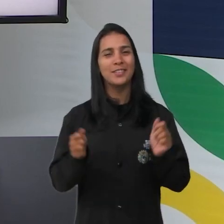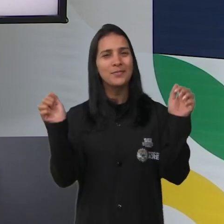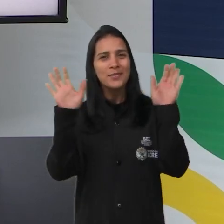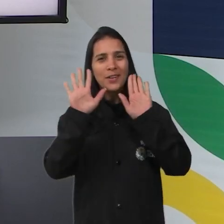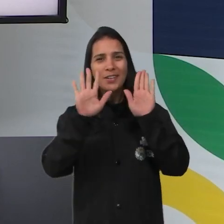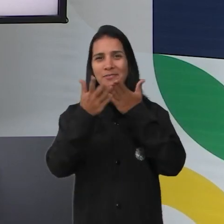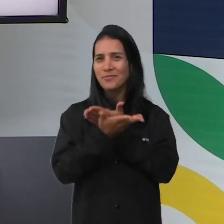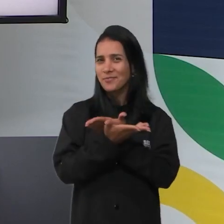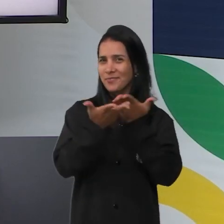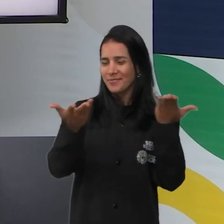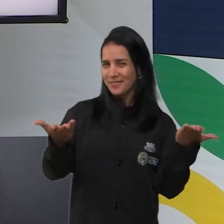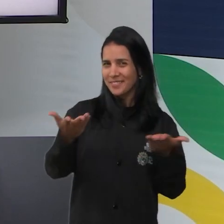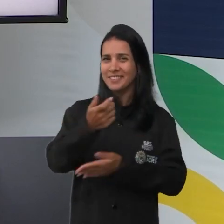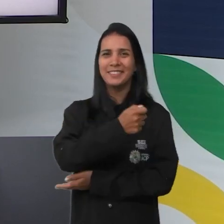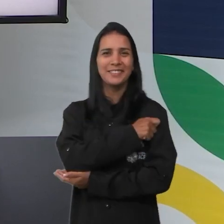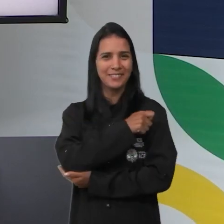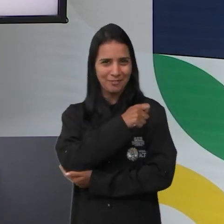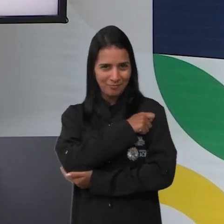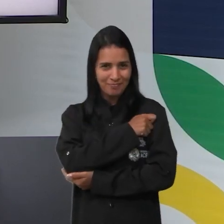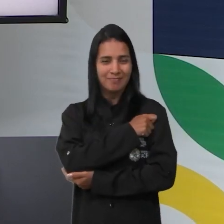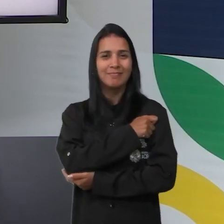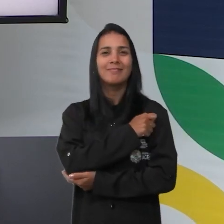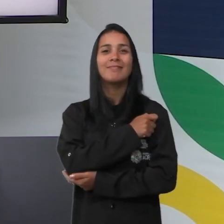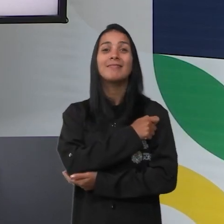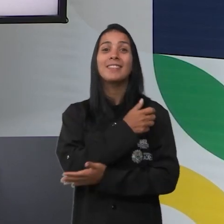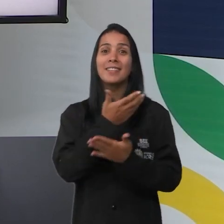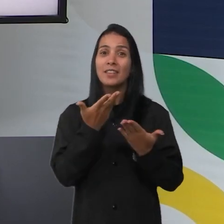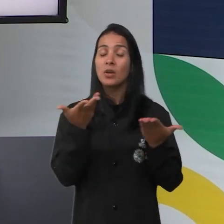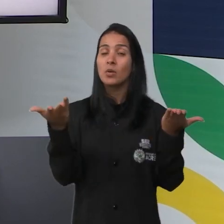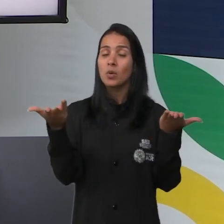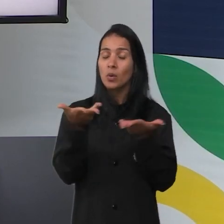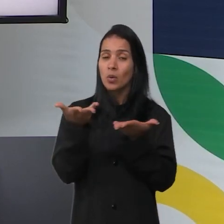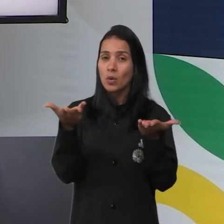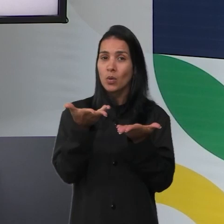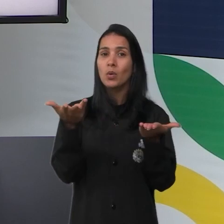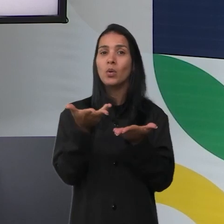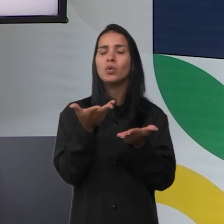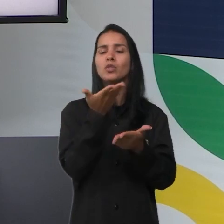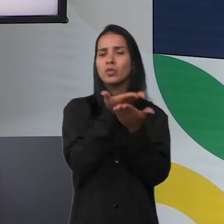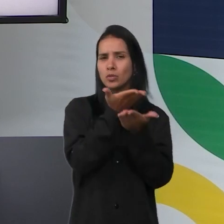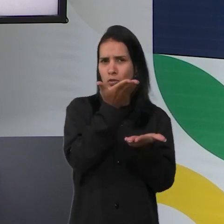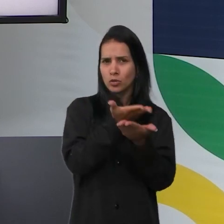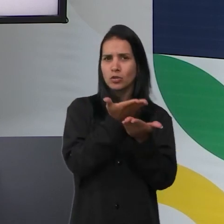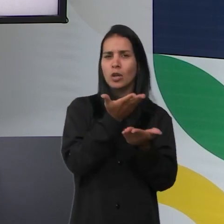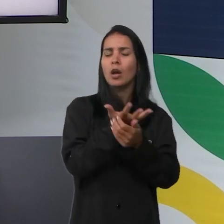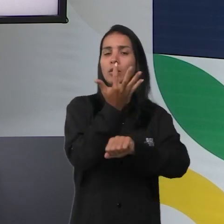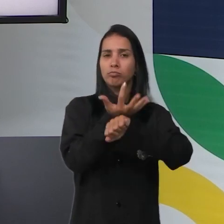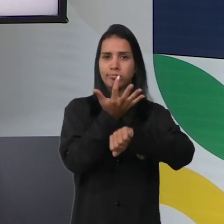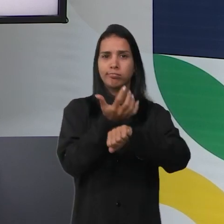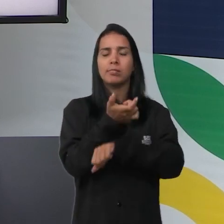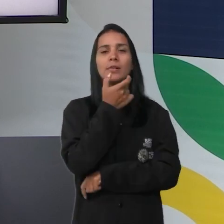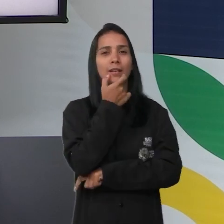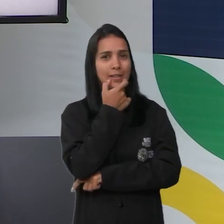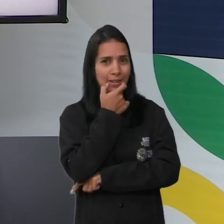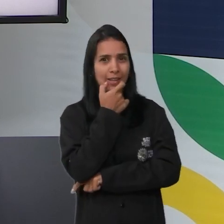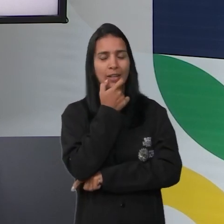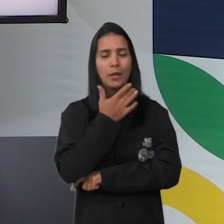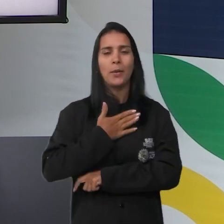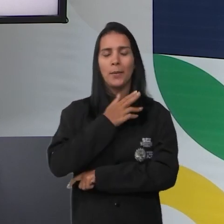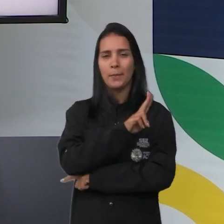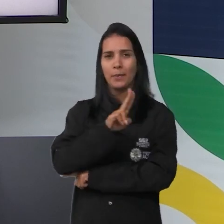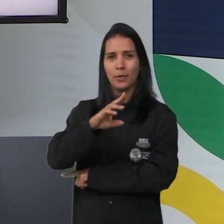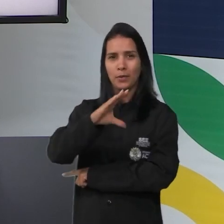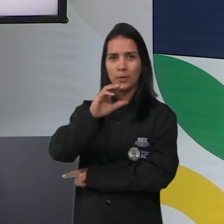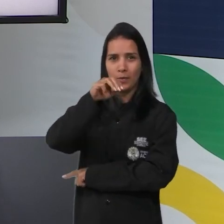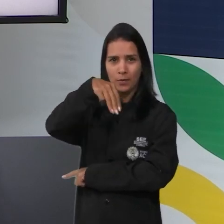Hello, students! Olá, alunos! Welcome to our English class. Bem-vindos à nossa aula de língua inglesa. My name is